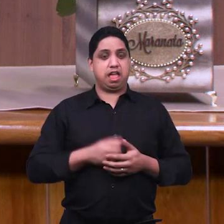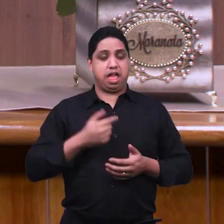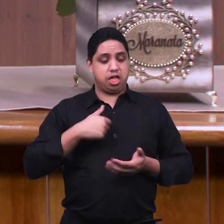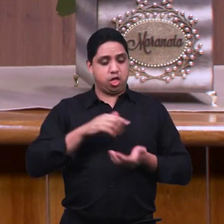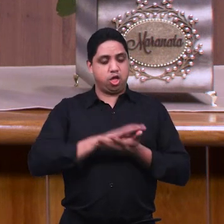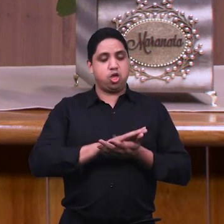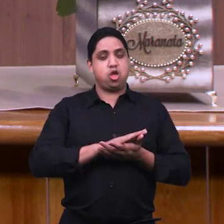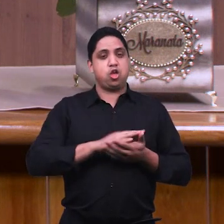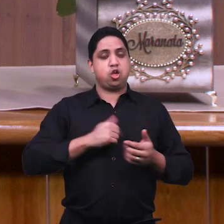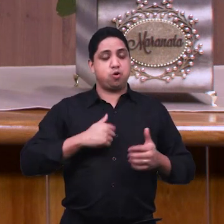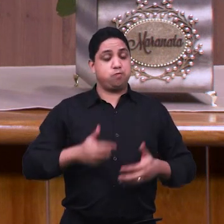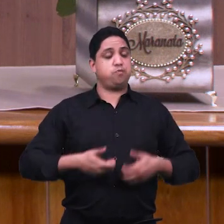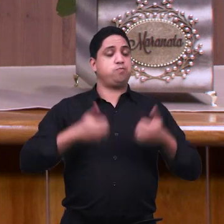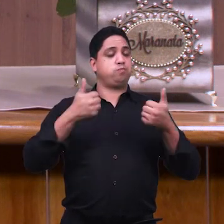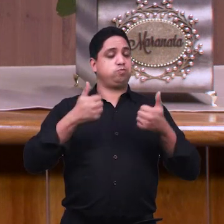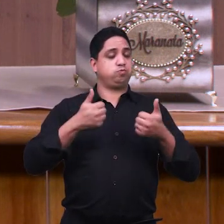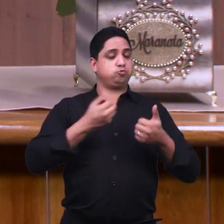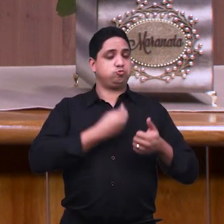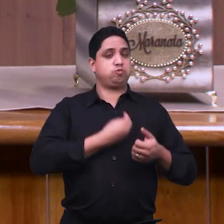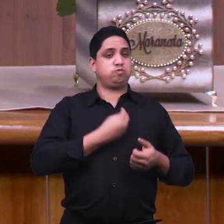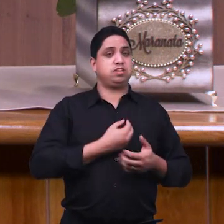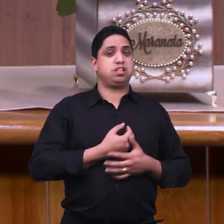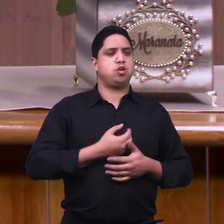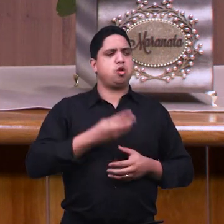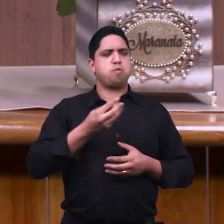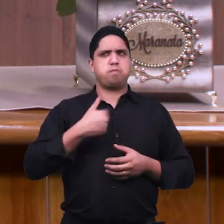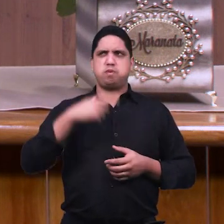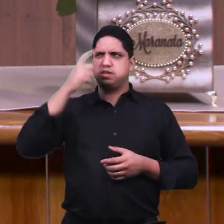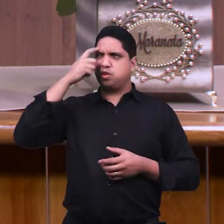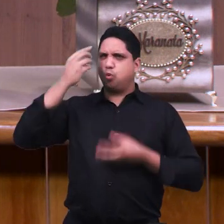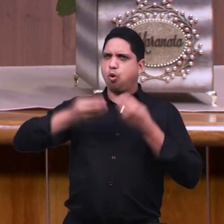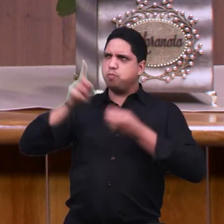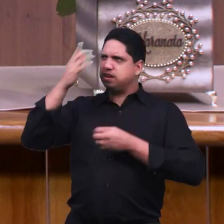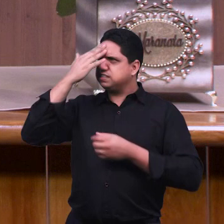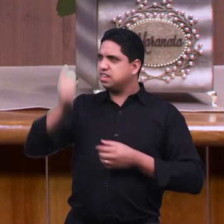terra longe? Vim de terra longínqua. Então Deus, ele quer falar.